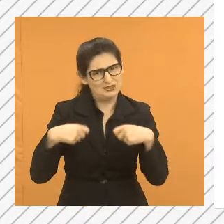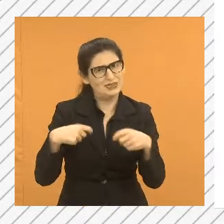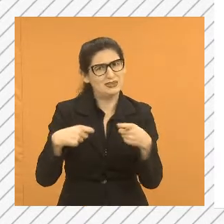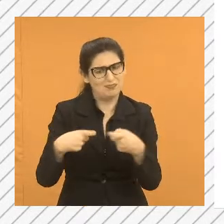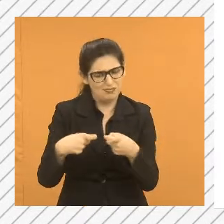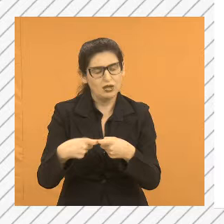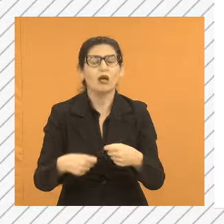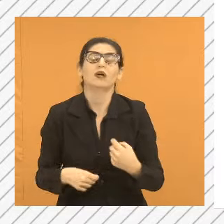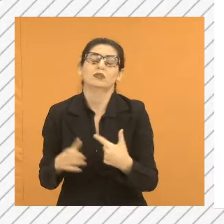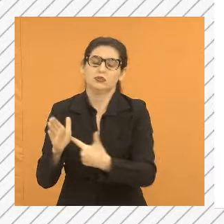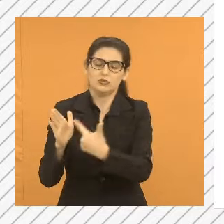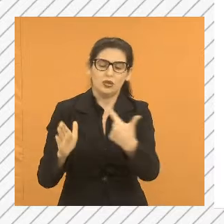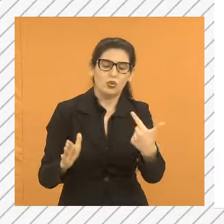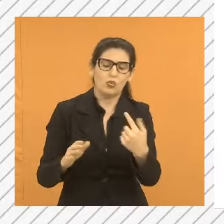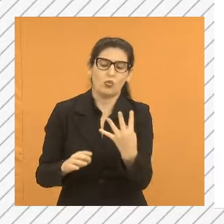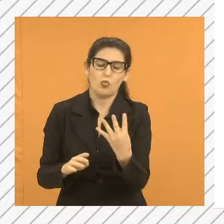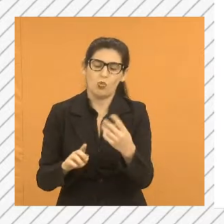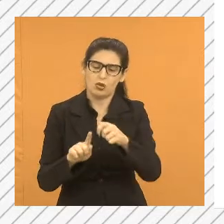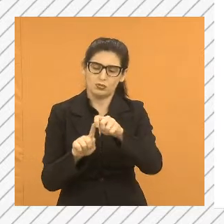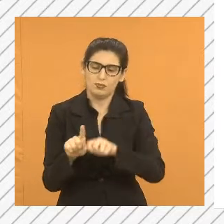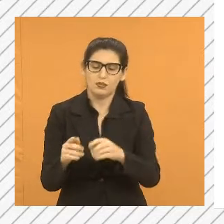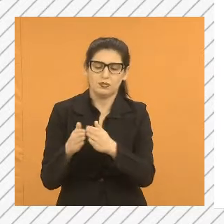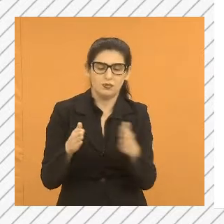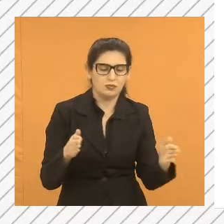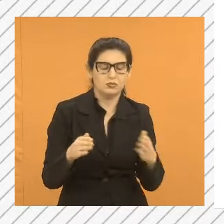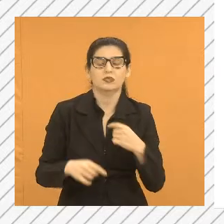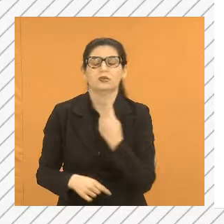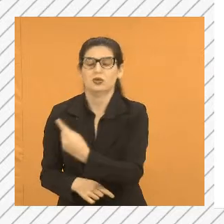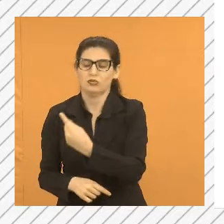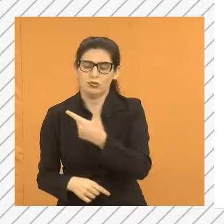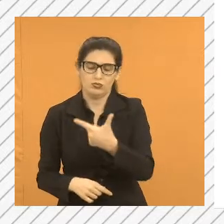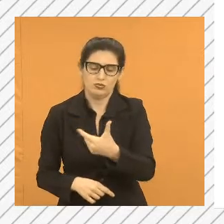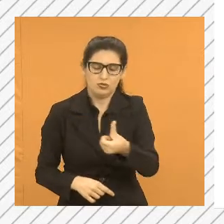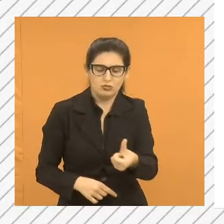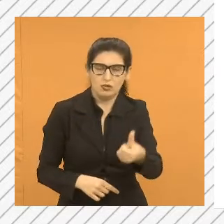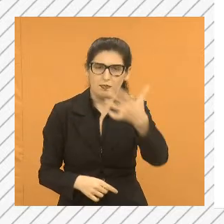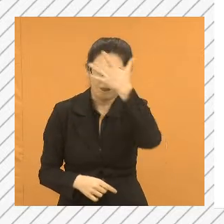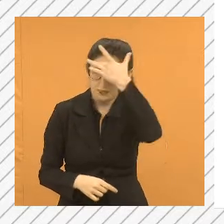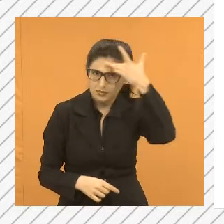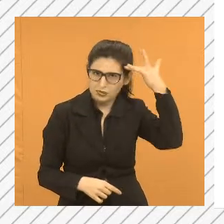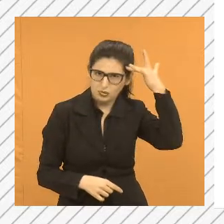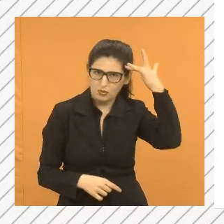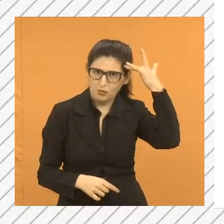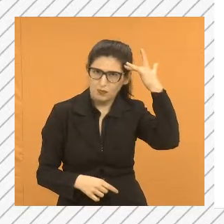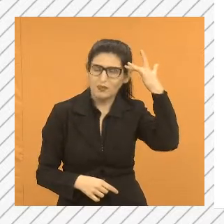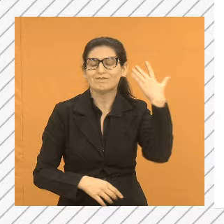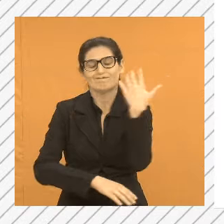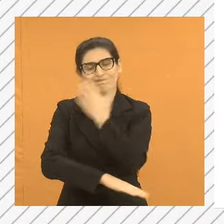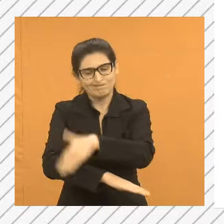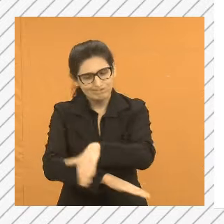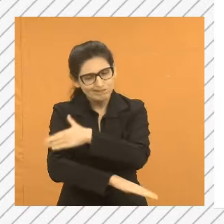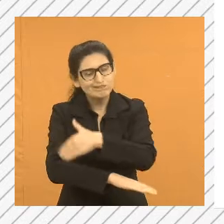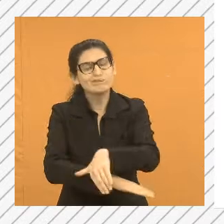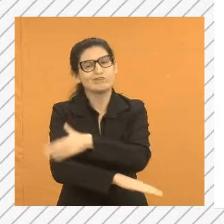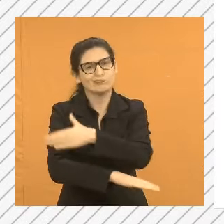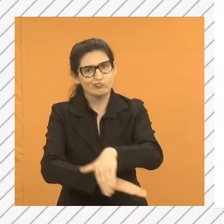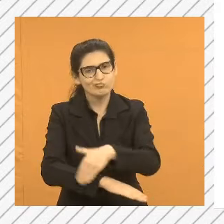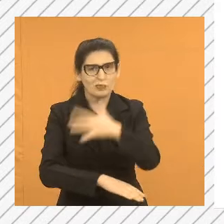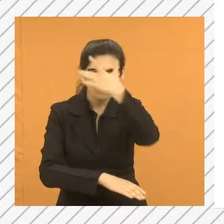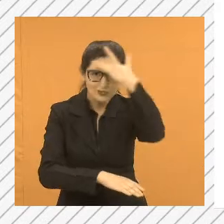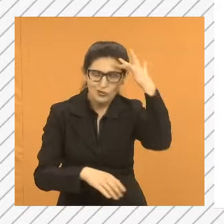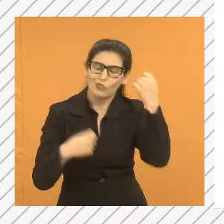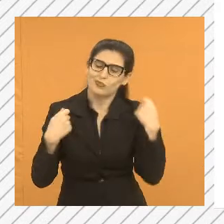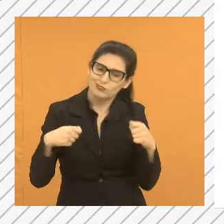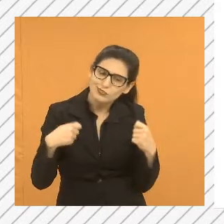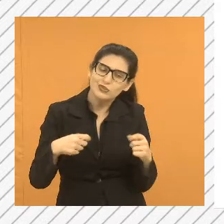segundo quadrimestre nós já temos 126 pessoas em situação de rua acompanhadas pela equipe